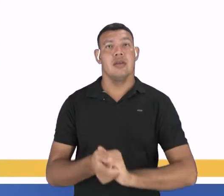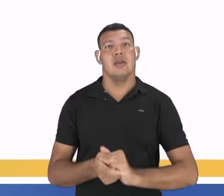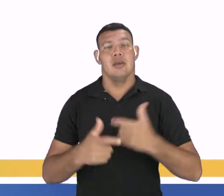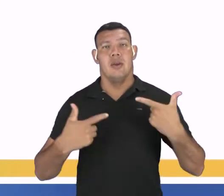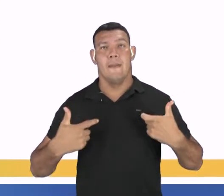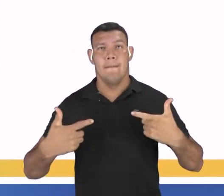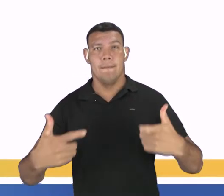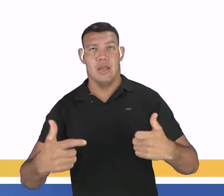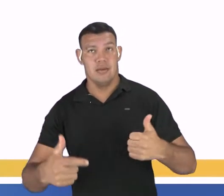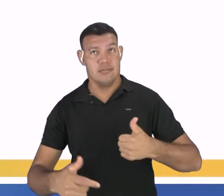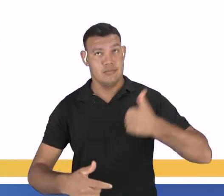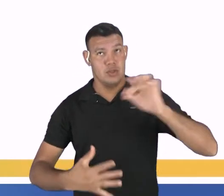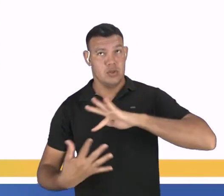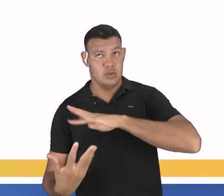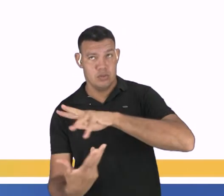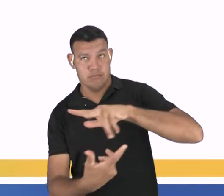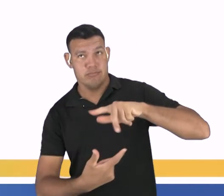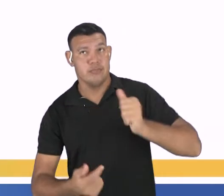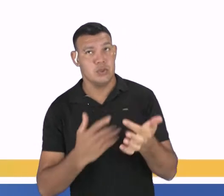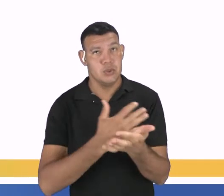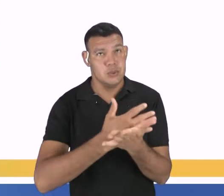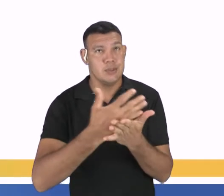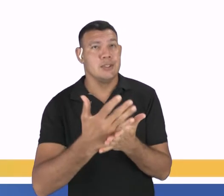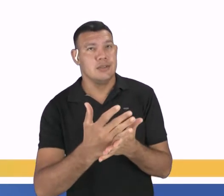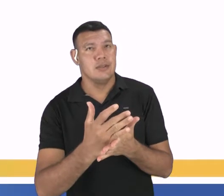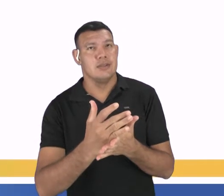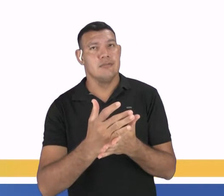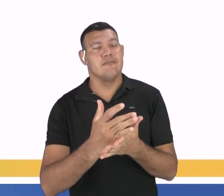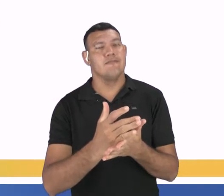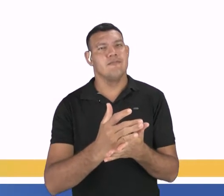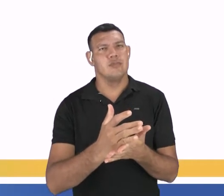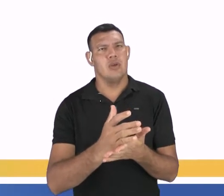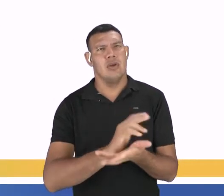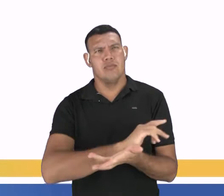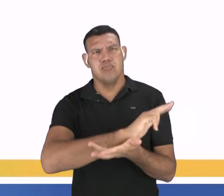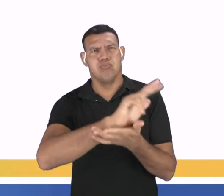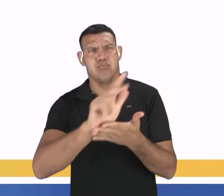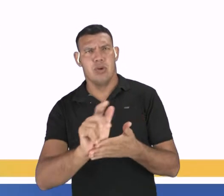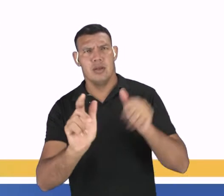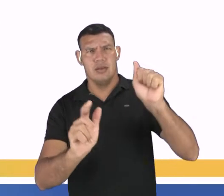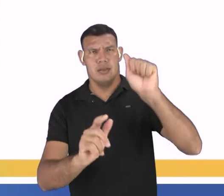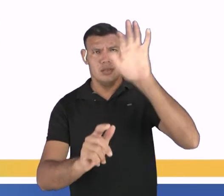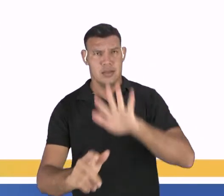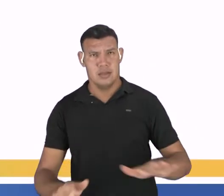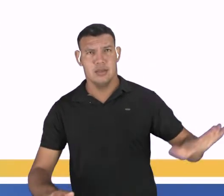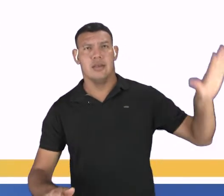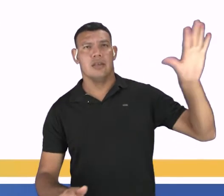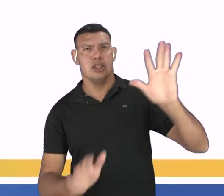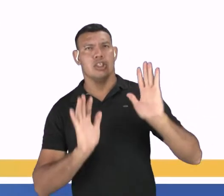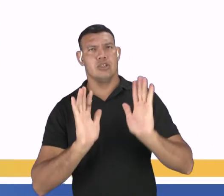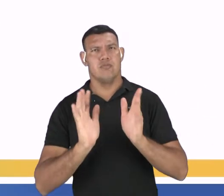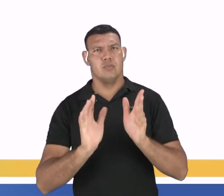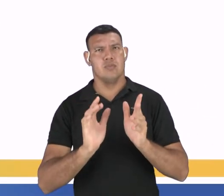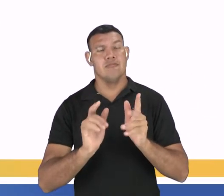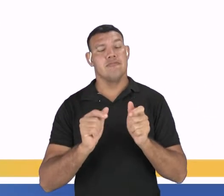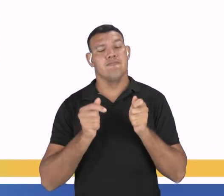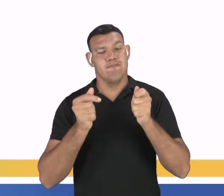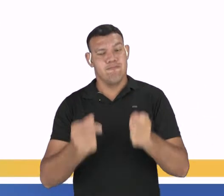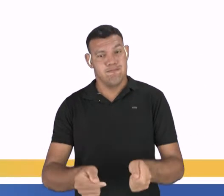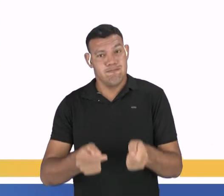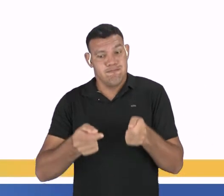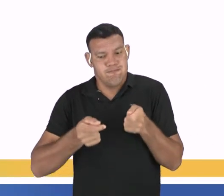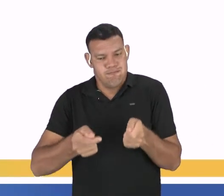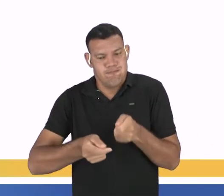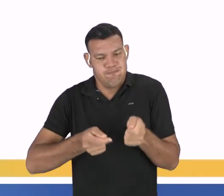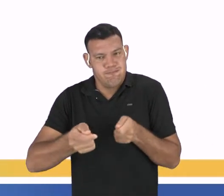sem considerar a cultura e a estrutura das regiões ocasionaram problemas sociais e políticos para os países asiáticos.